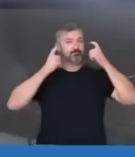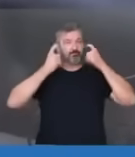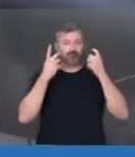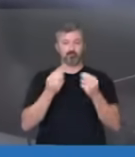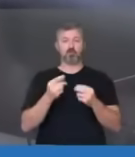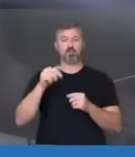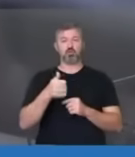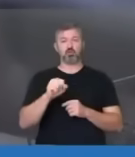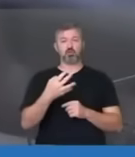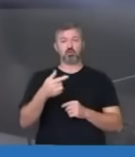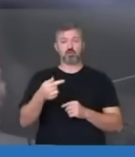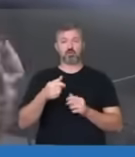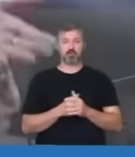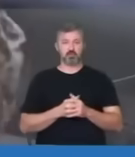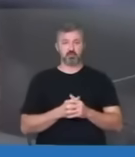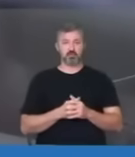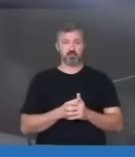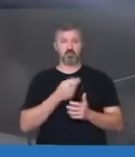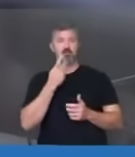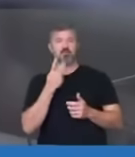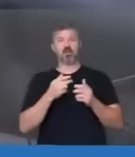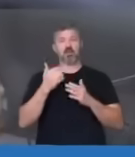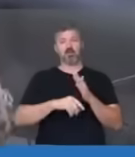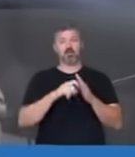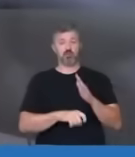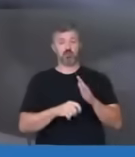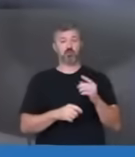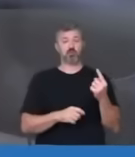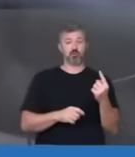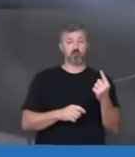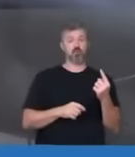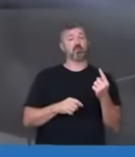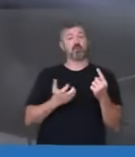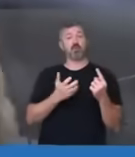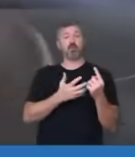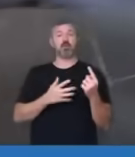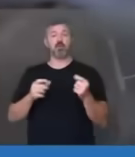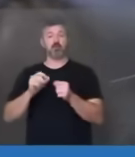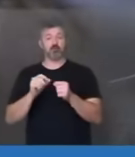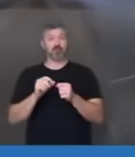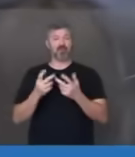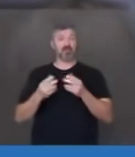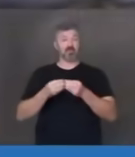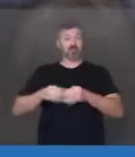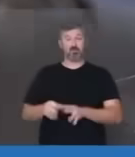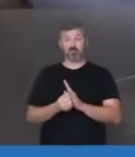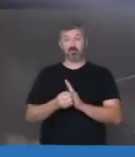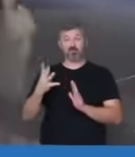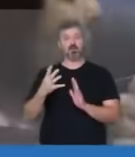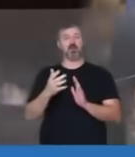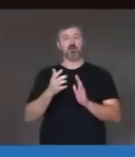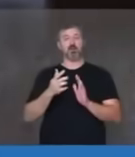projeto 1847, que a pretexto de conceder um benefício de desoneração da folha, ele causa danos, pode causar